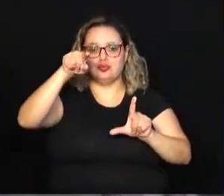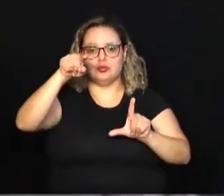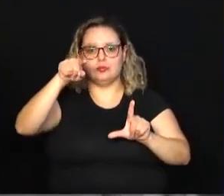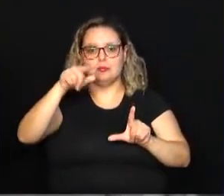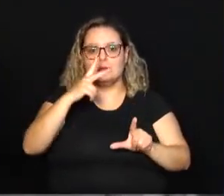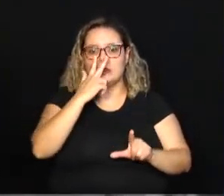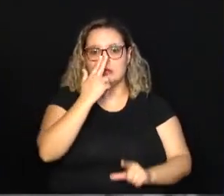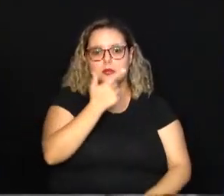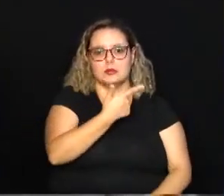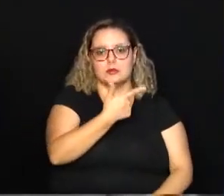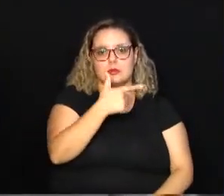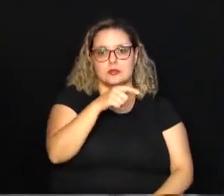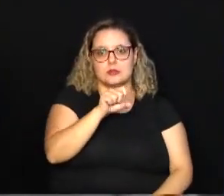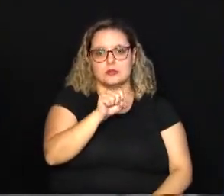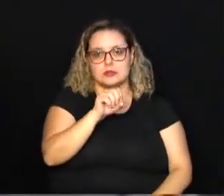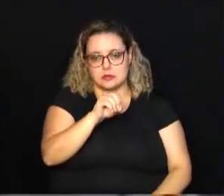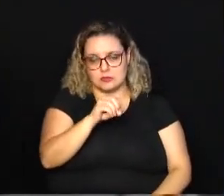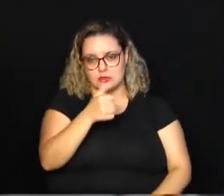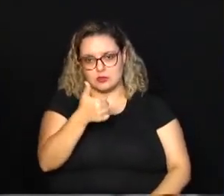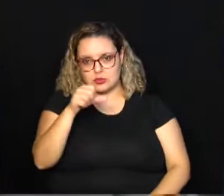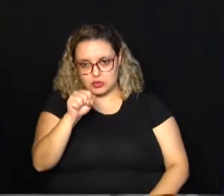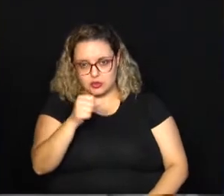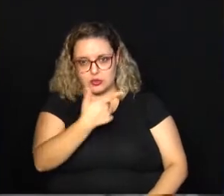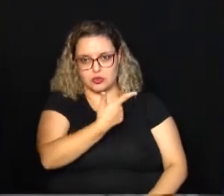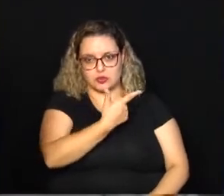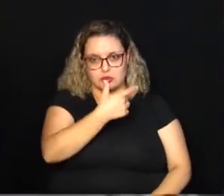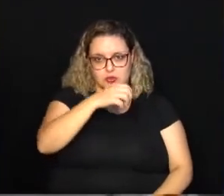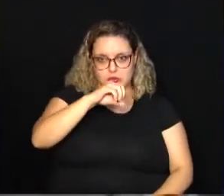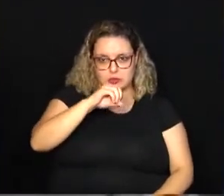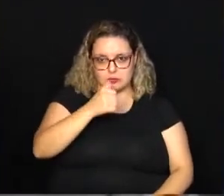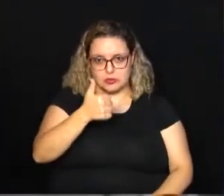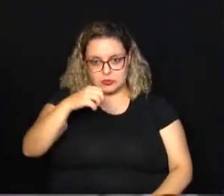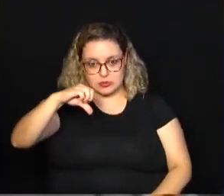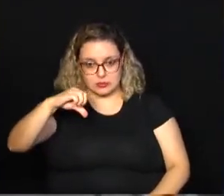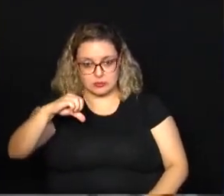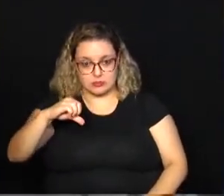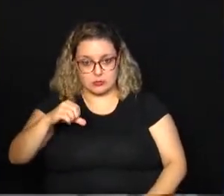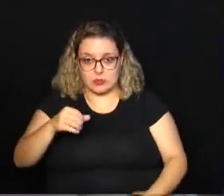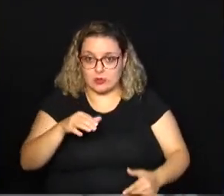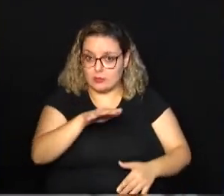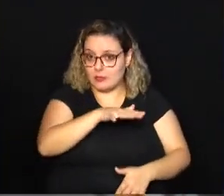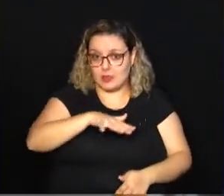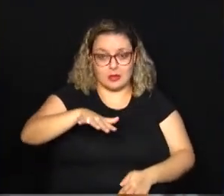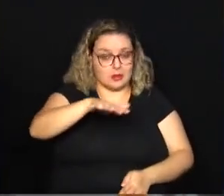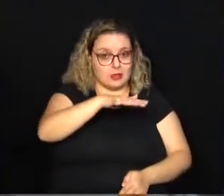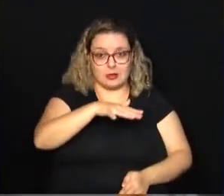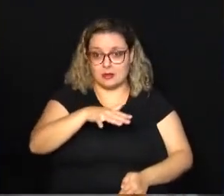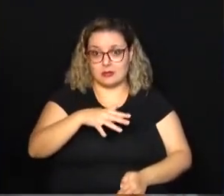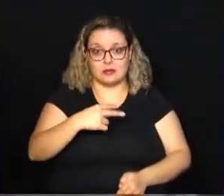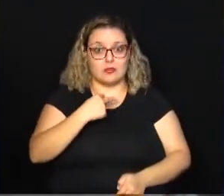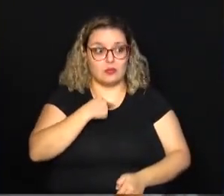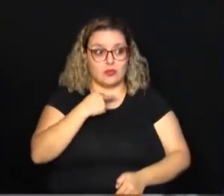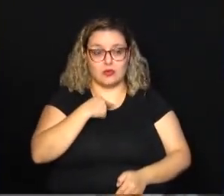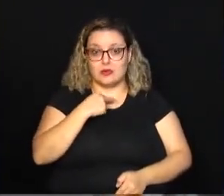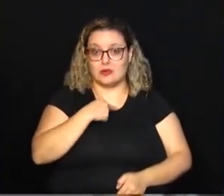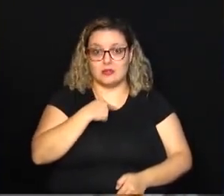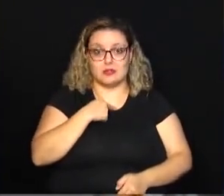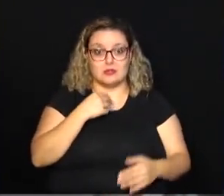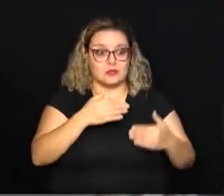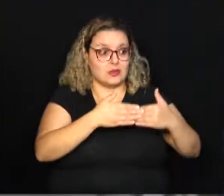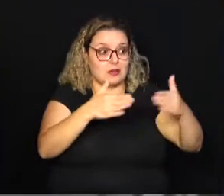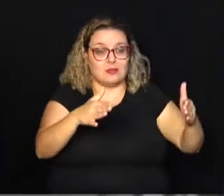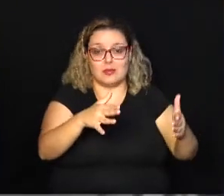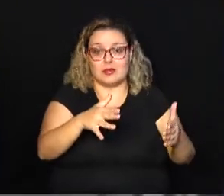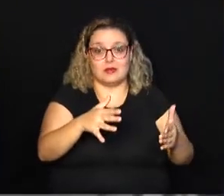2018 e 2019. Então, é uma área do hospital que a gente não pode titubear em abrir para a Covid. Nós temos